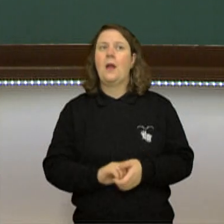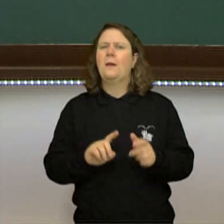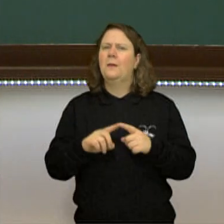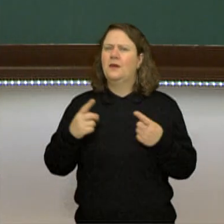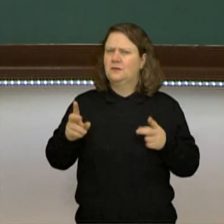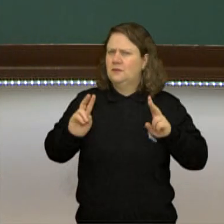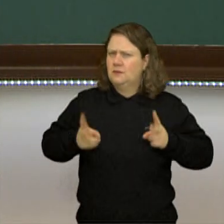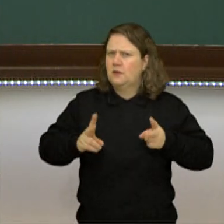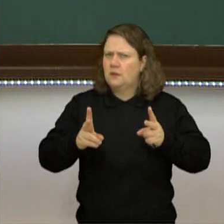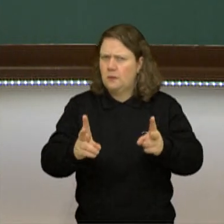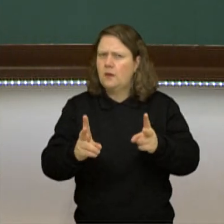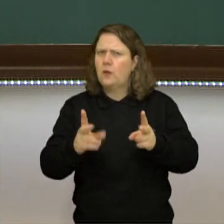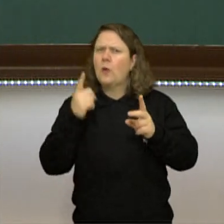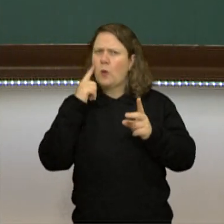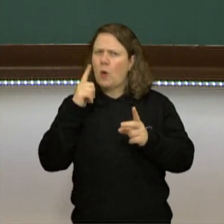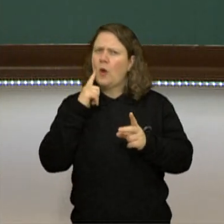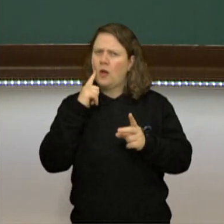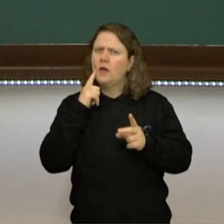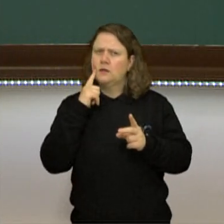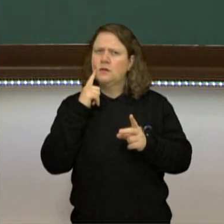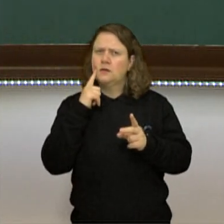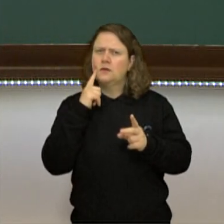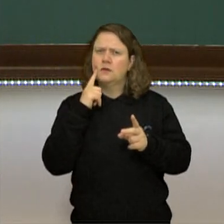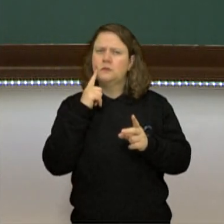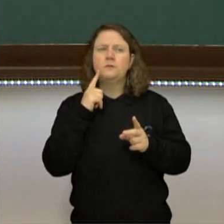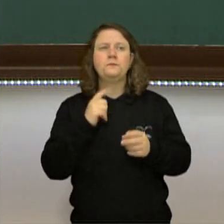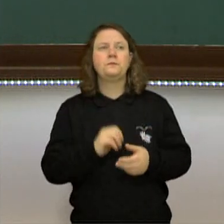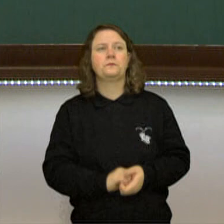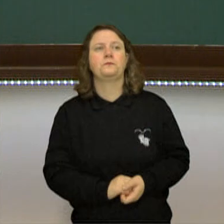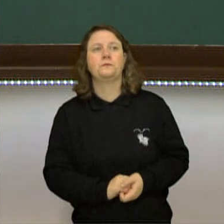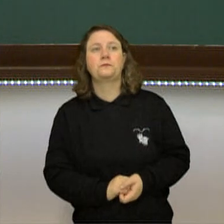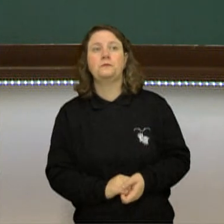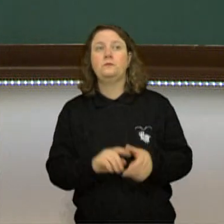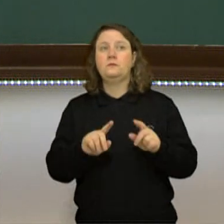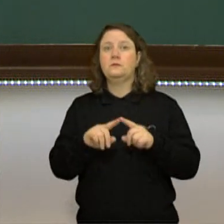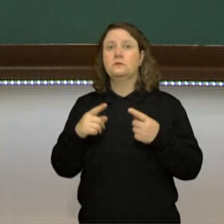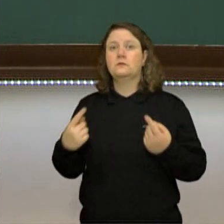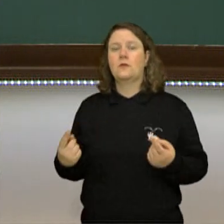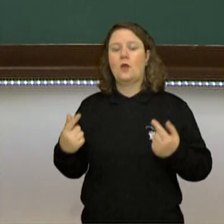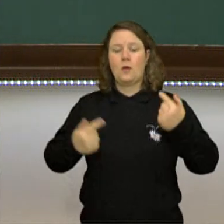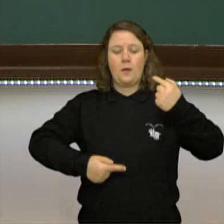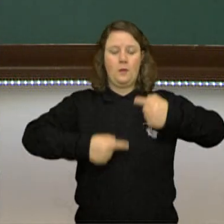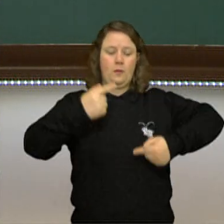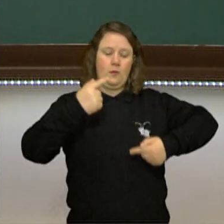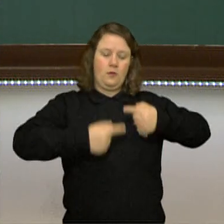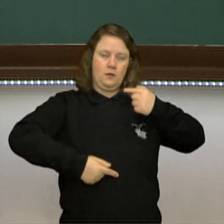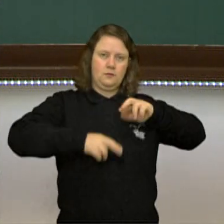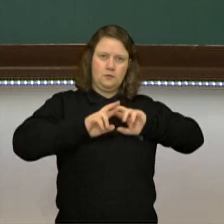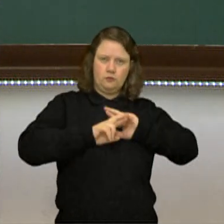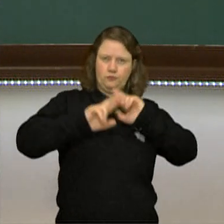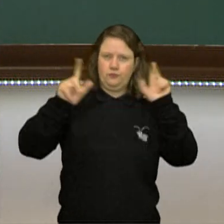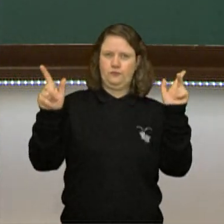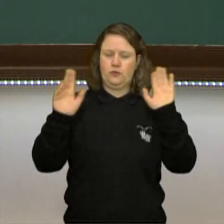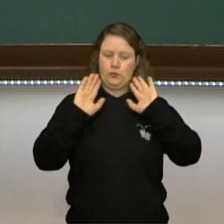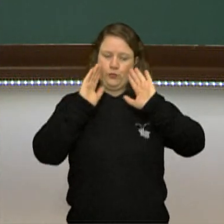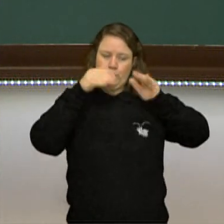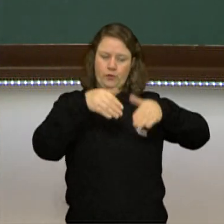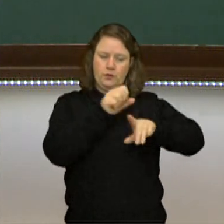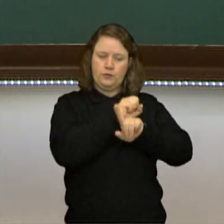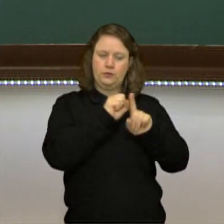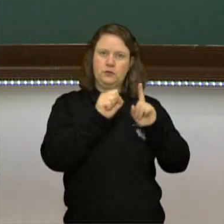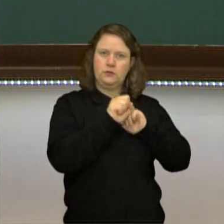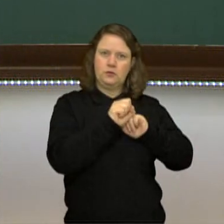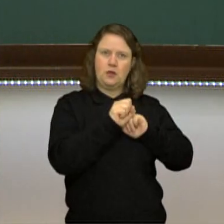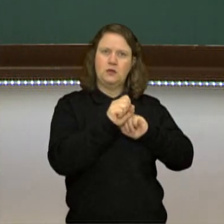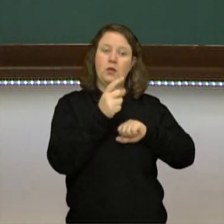sempre conseguir seguir isso aí? Tá. Então, ao contrário de Stalin, ele vai adotar uma política diferente com a sociedade capitalista. Ele vai chamar de